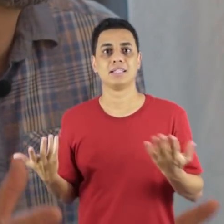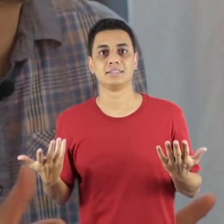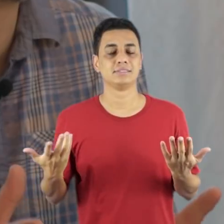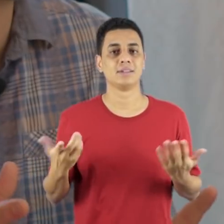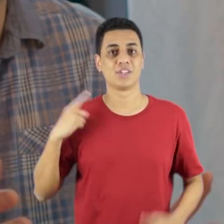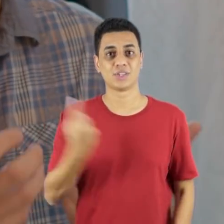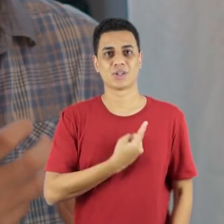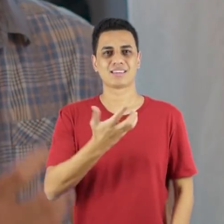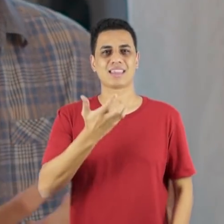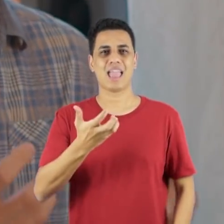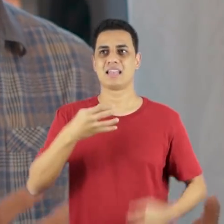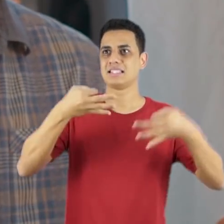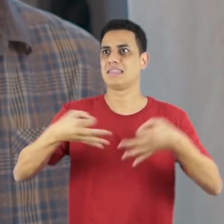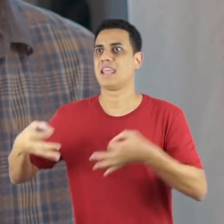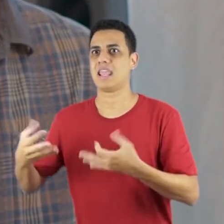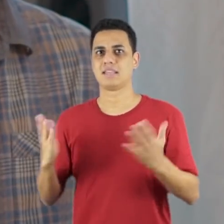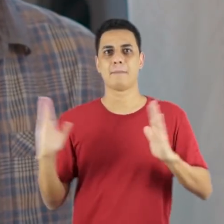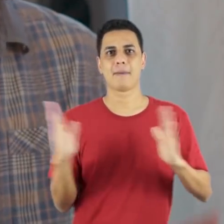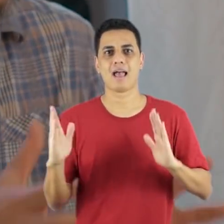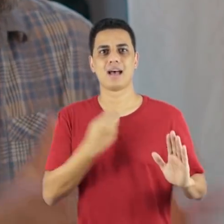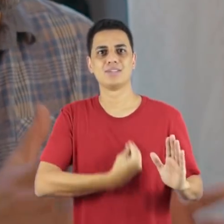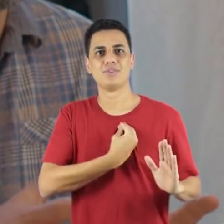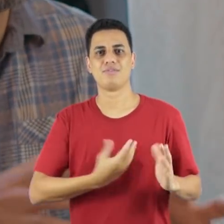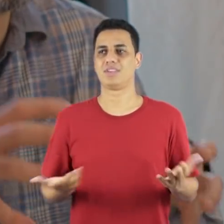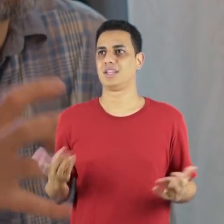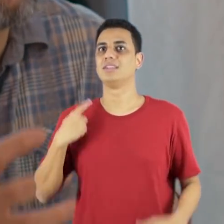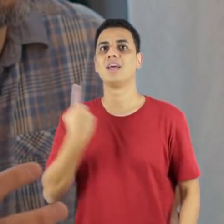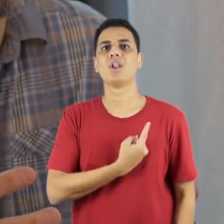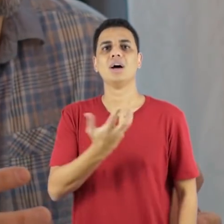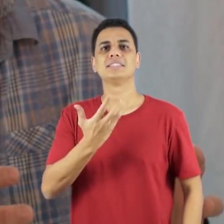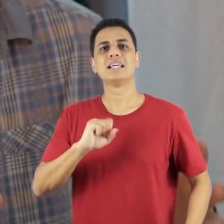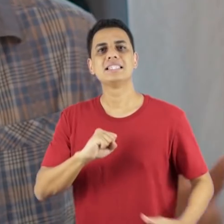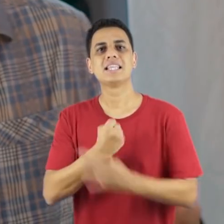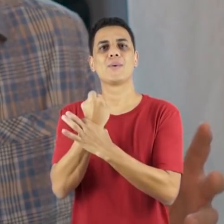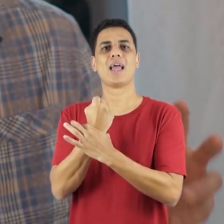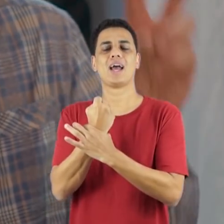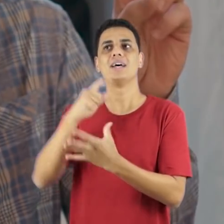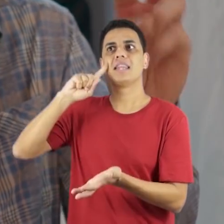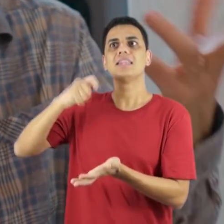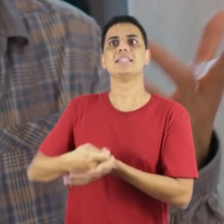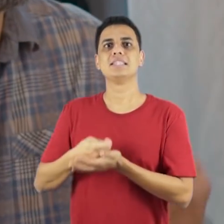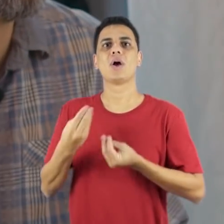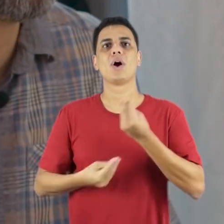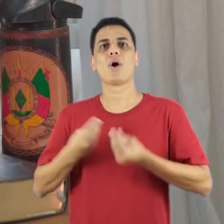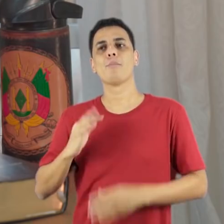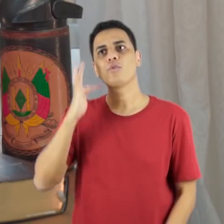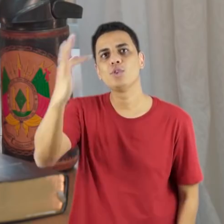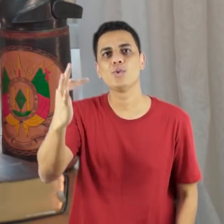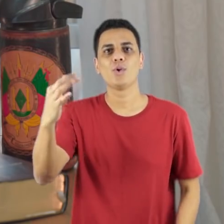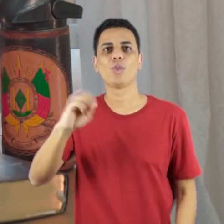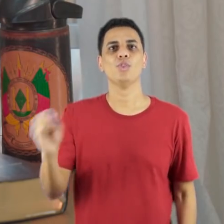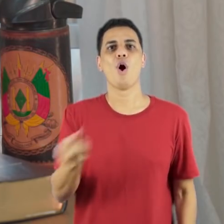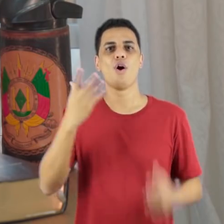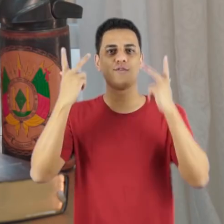estamos todos em busca de certezas e prazos para a vida. Nós estamos atrás de segurança para as decisões de um novo normal. Sabe,